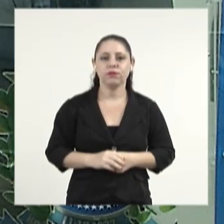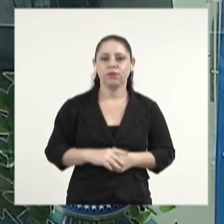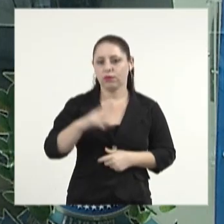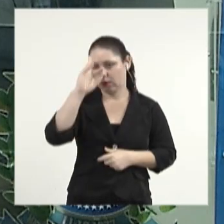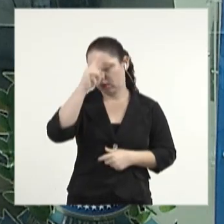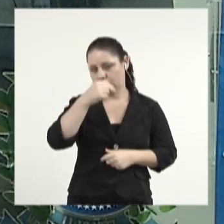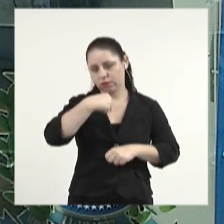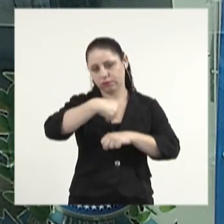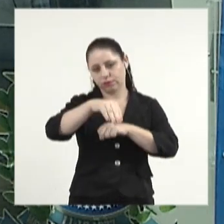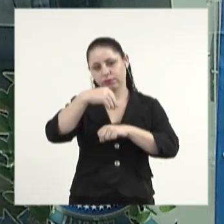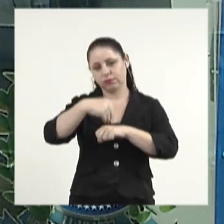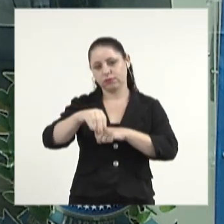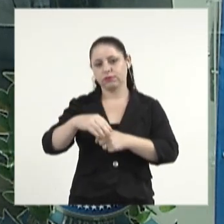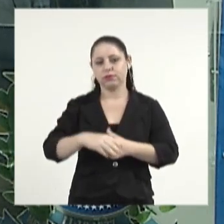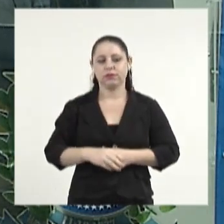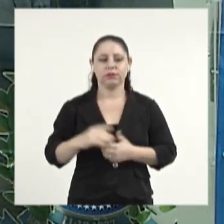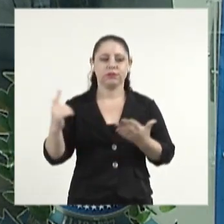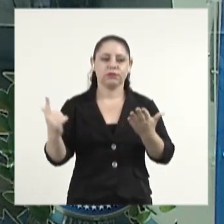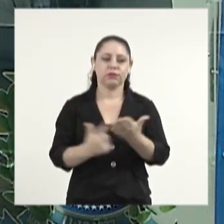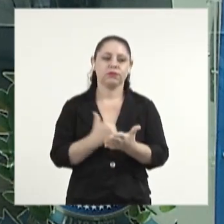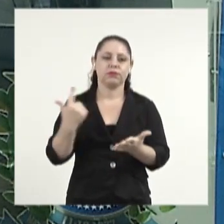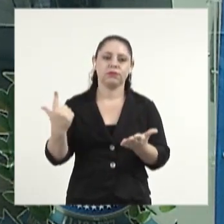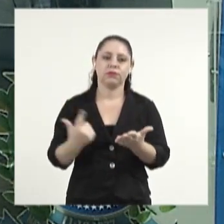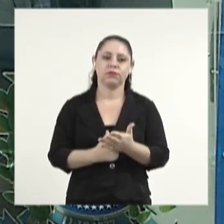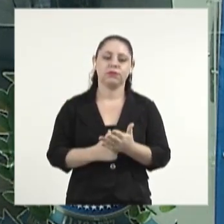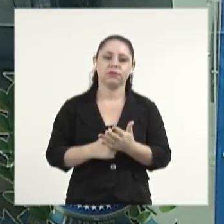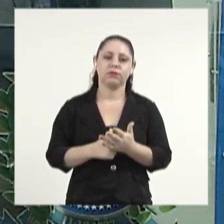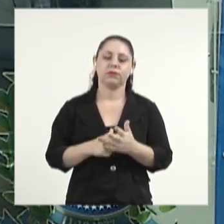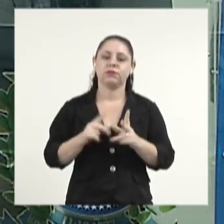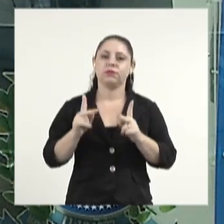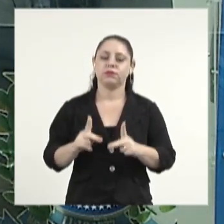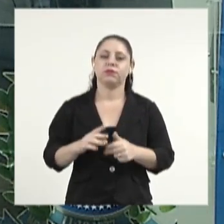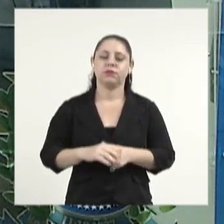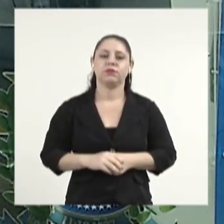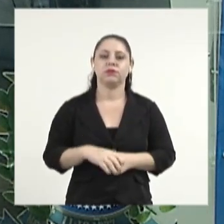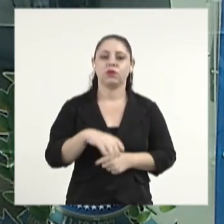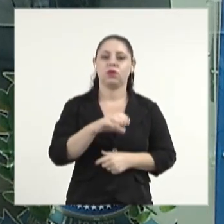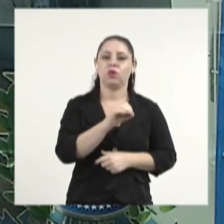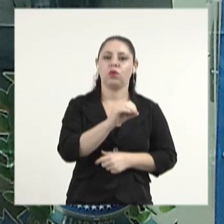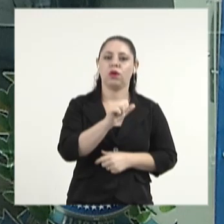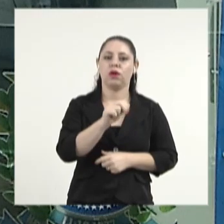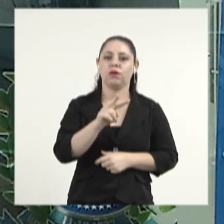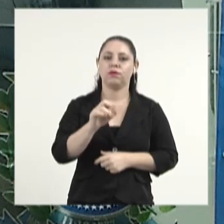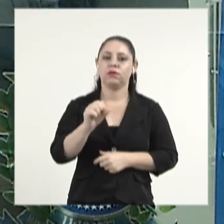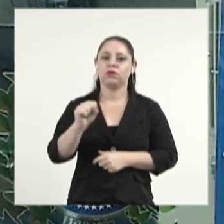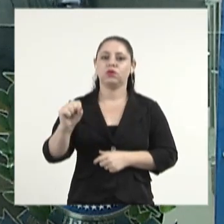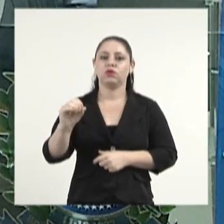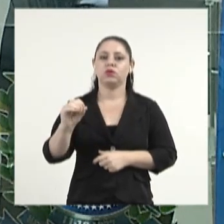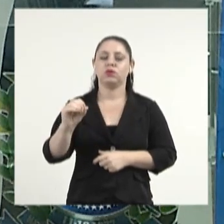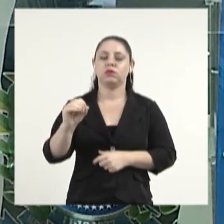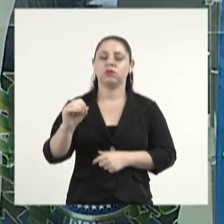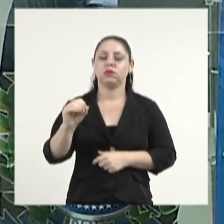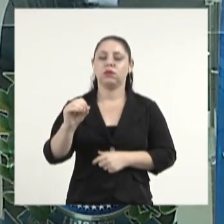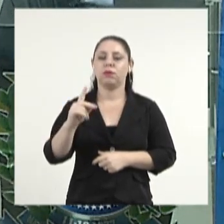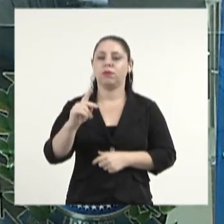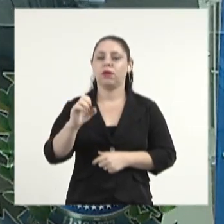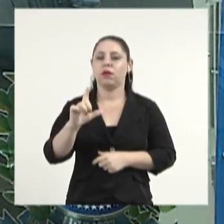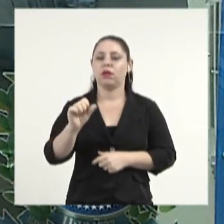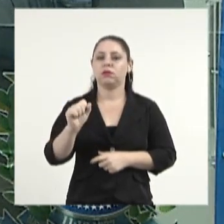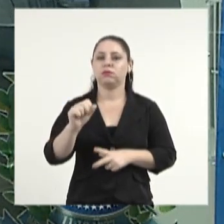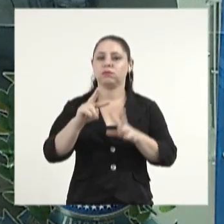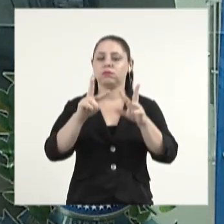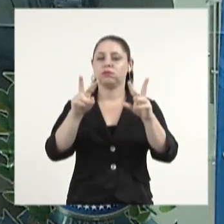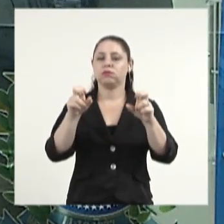de um livro nas escolas públicas. O livro se chama O Avesso da Pele. O conteúdo desse livro,